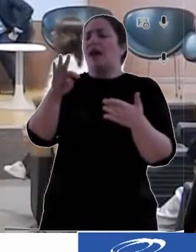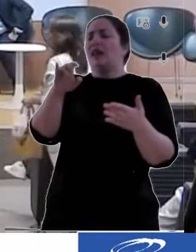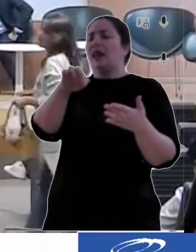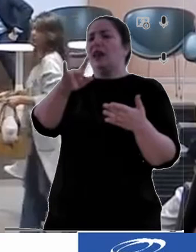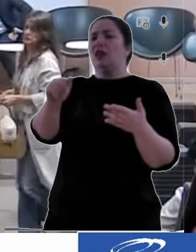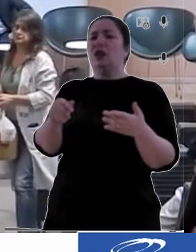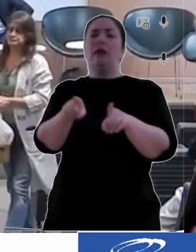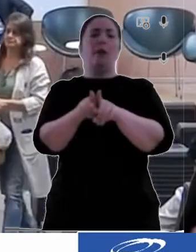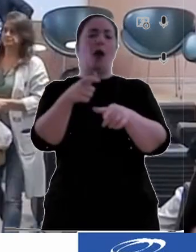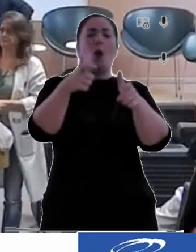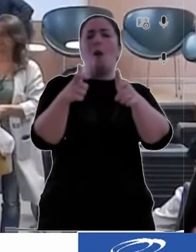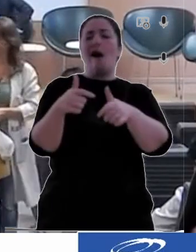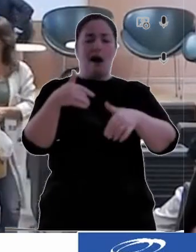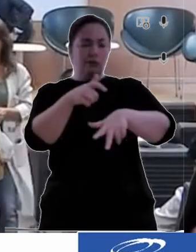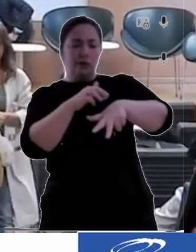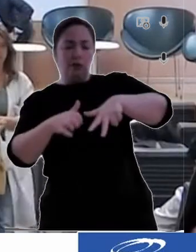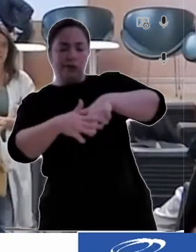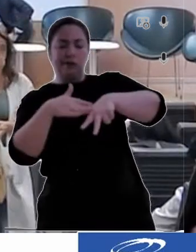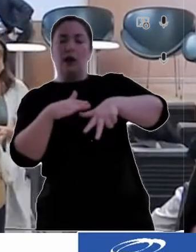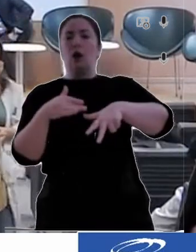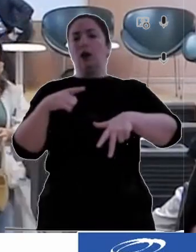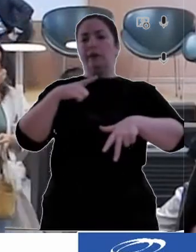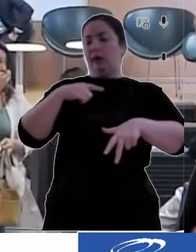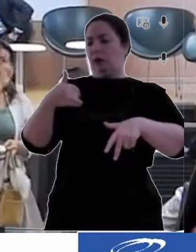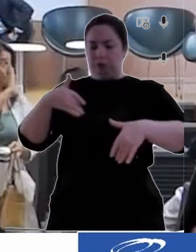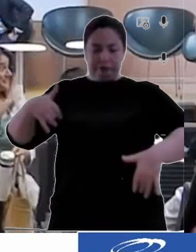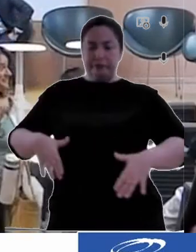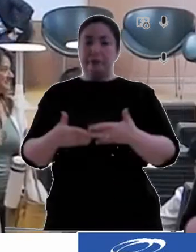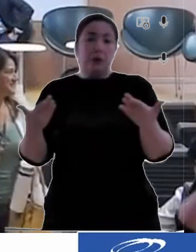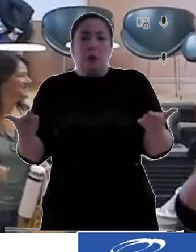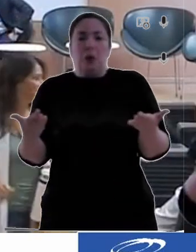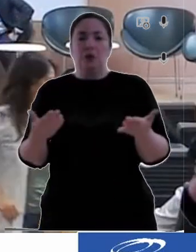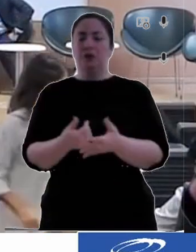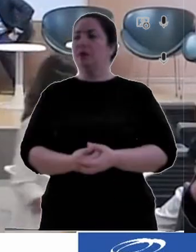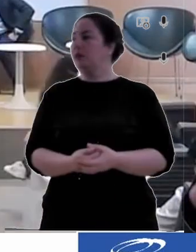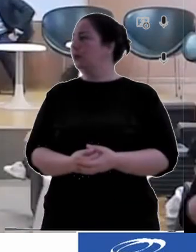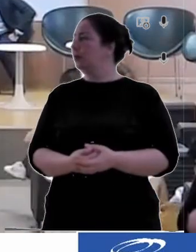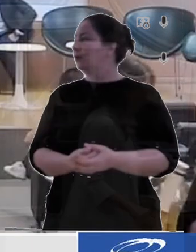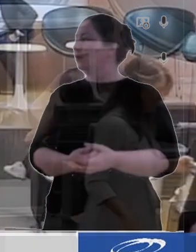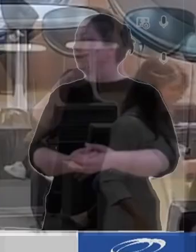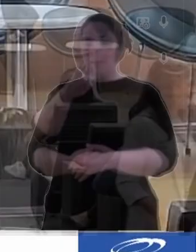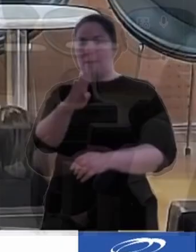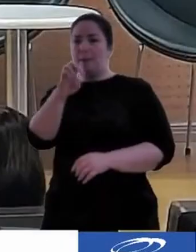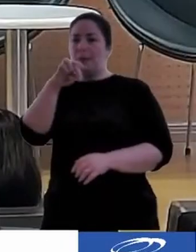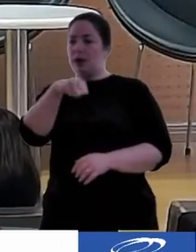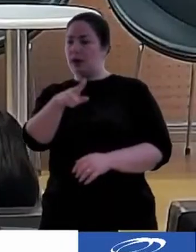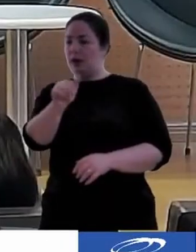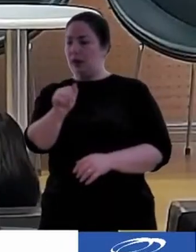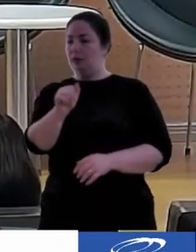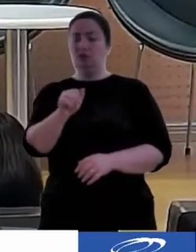locais ali no momento cirúrgico que ela coleta. Acho que dá para compilar algumas perguntas falam sobre isso. Okay,